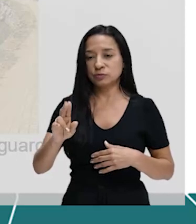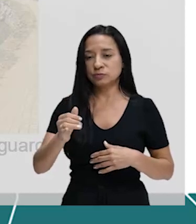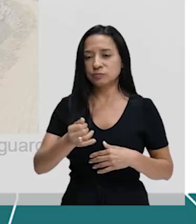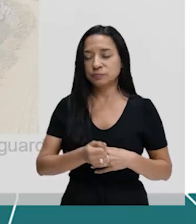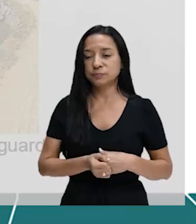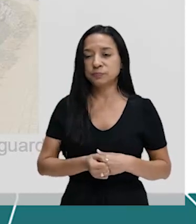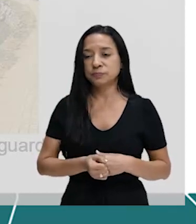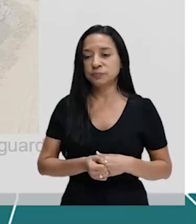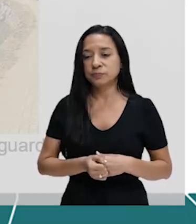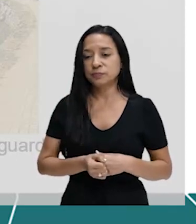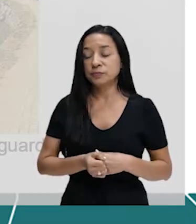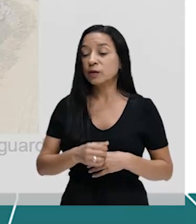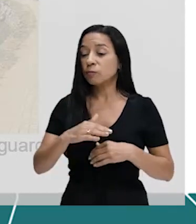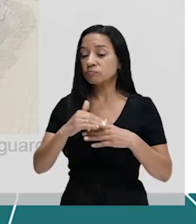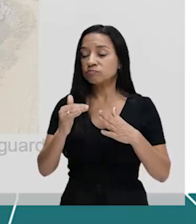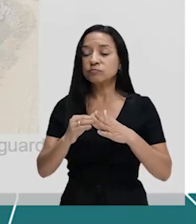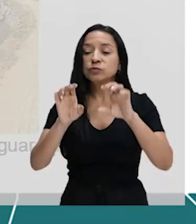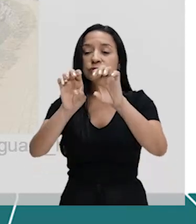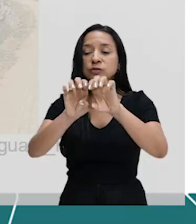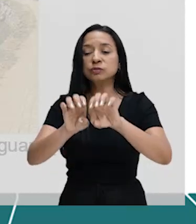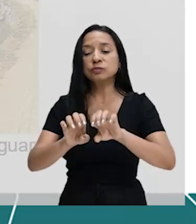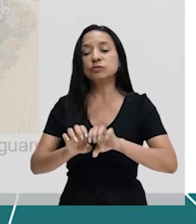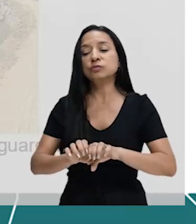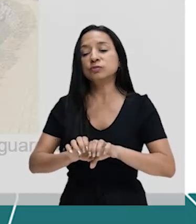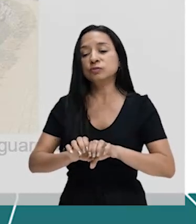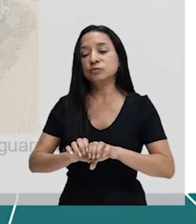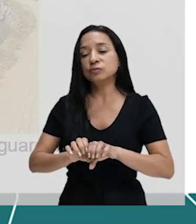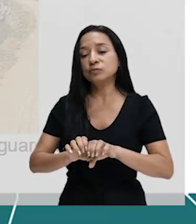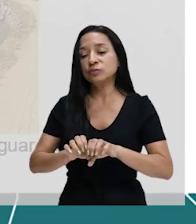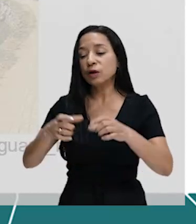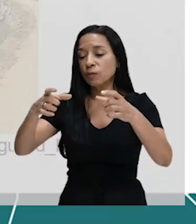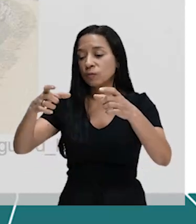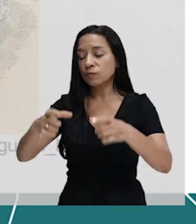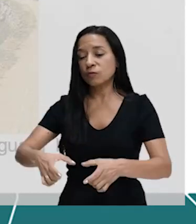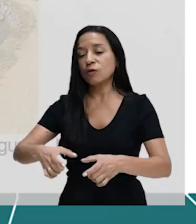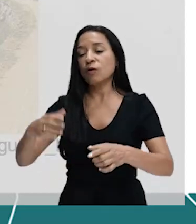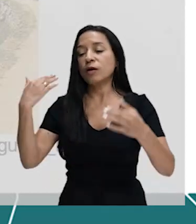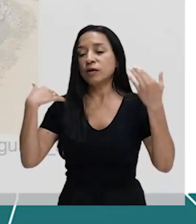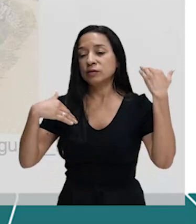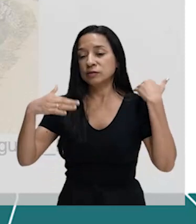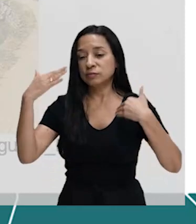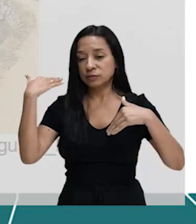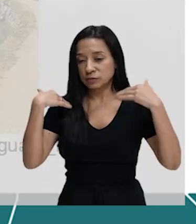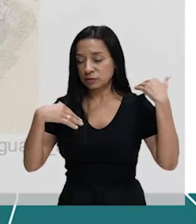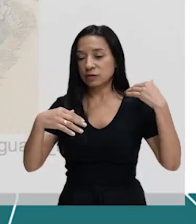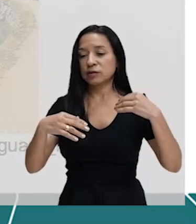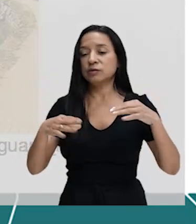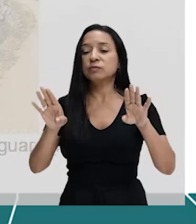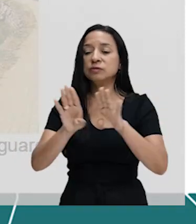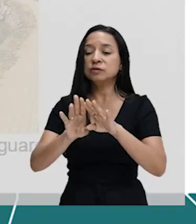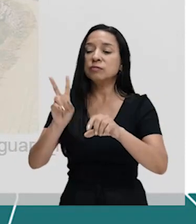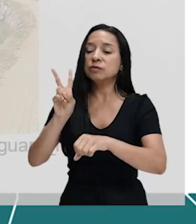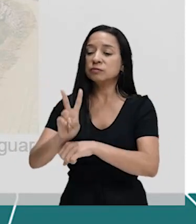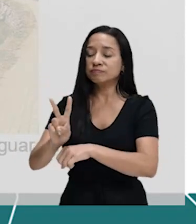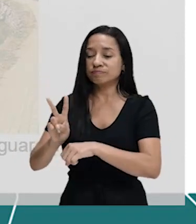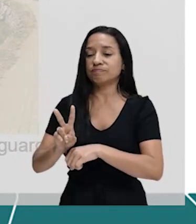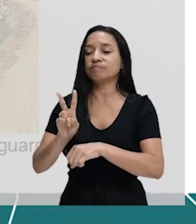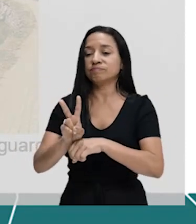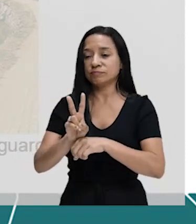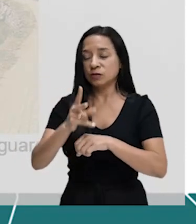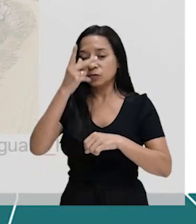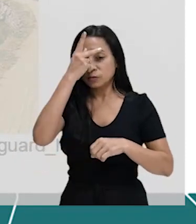essa estrutura, ela é um ponto turístico e de preservação, tá? Então, as